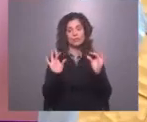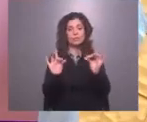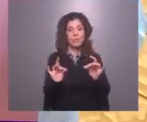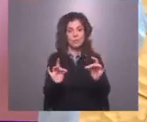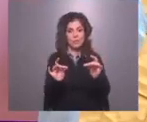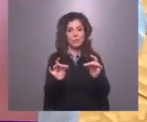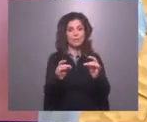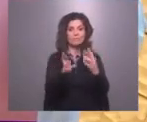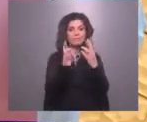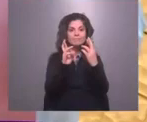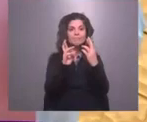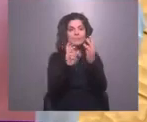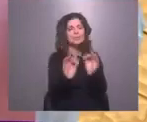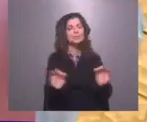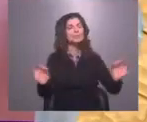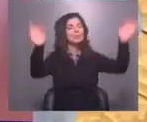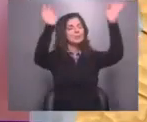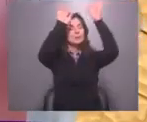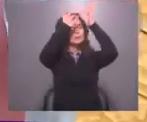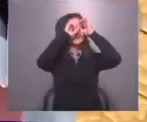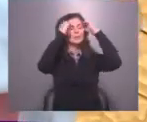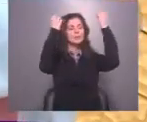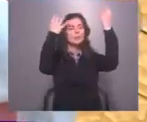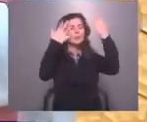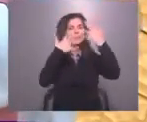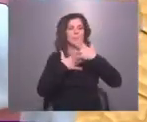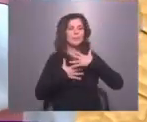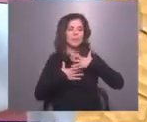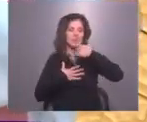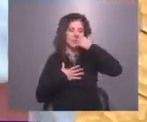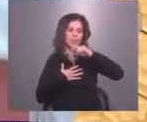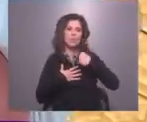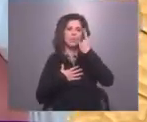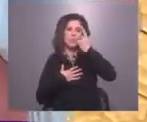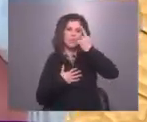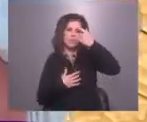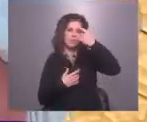sejamos reunidos pelo Espírito Santo num só corpo.